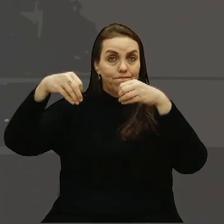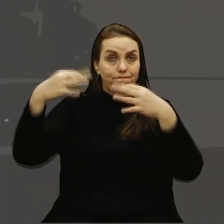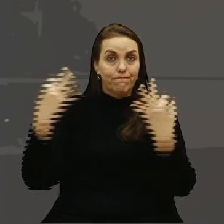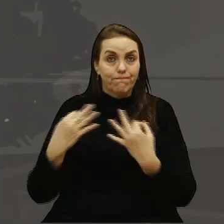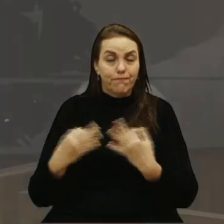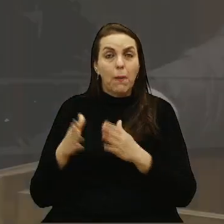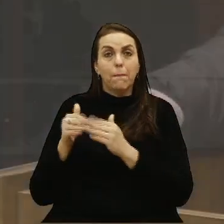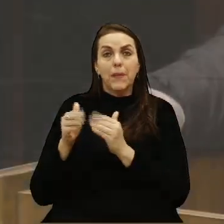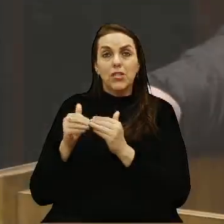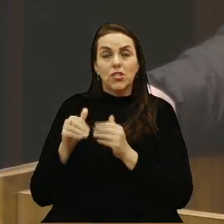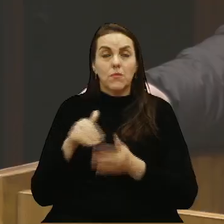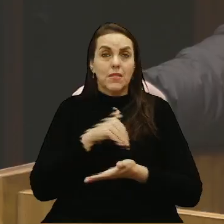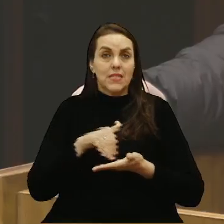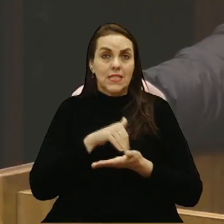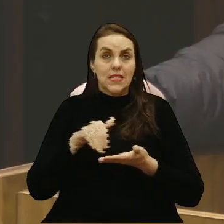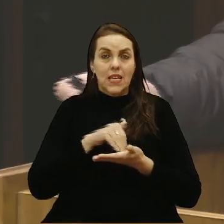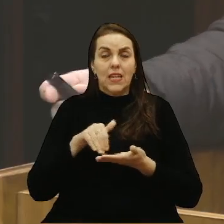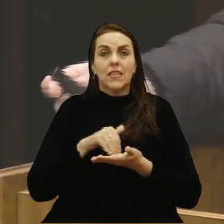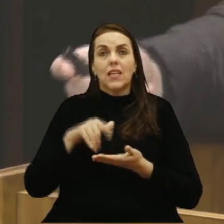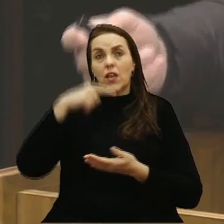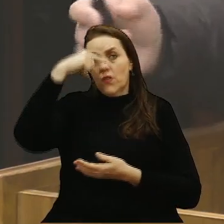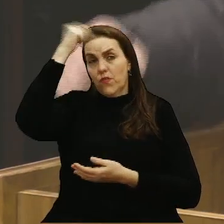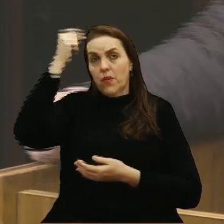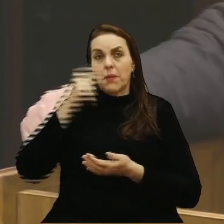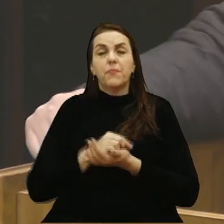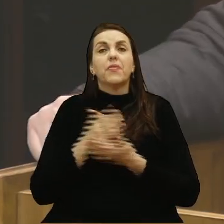junto ao secretário Rodrigo Weber. Era isso,